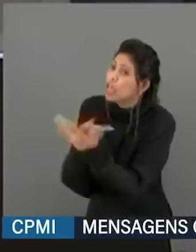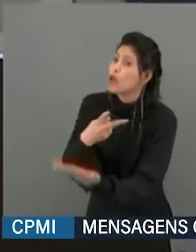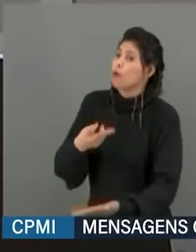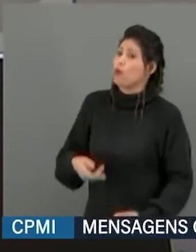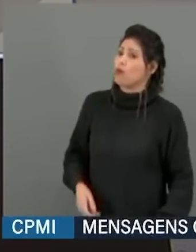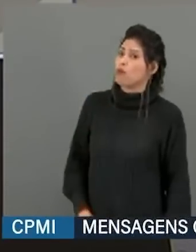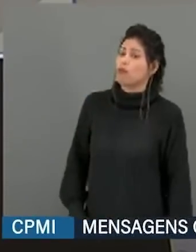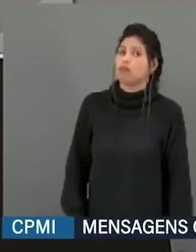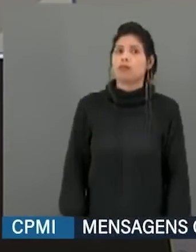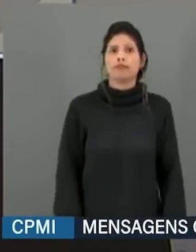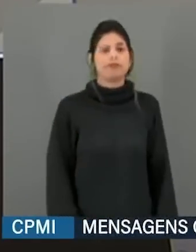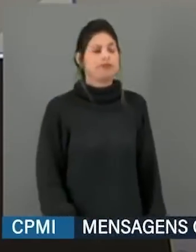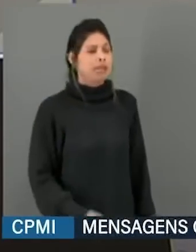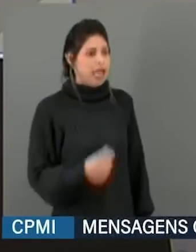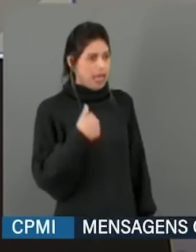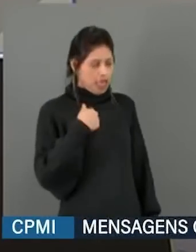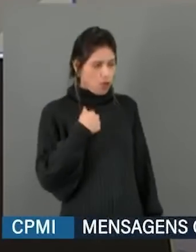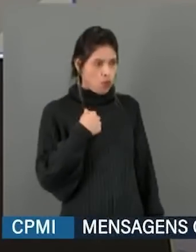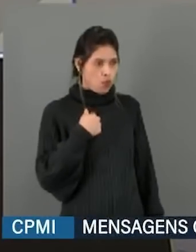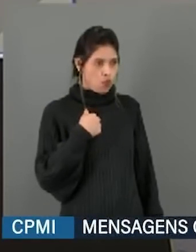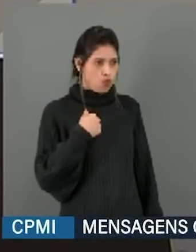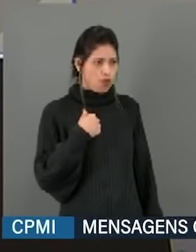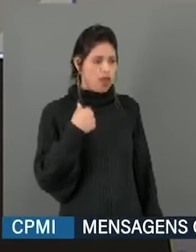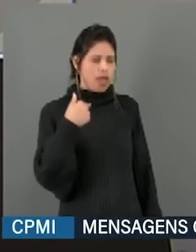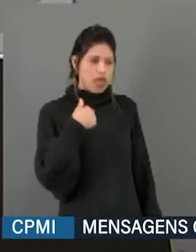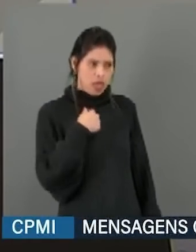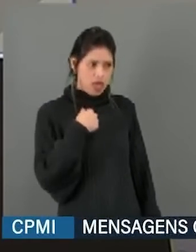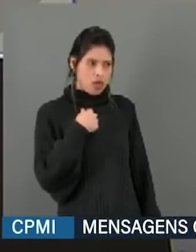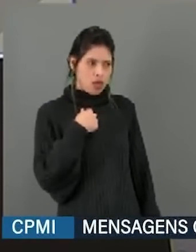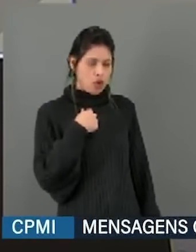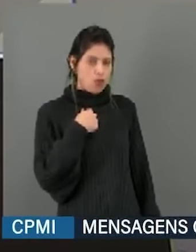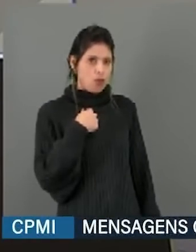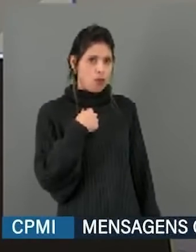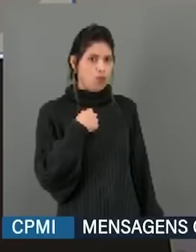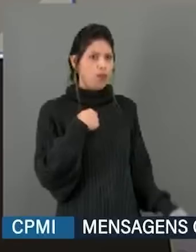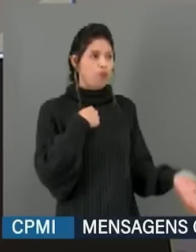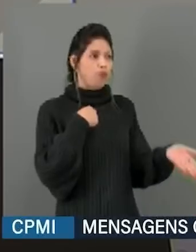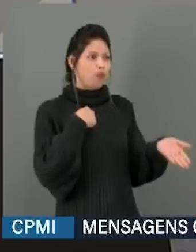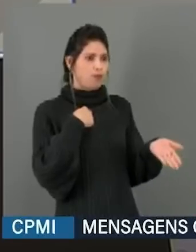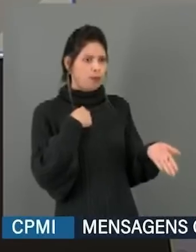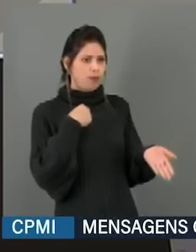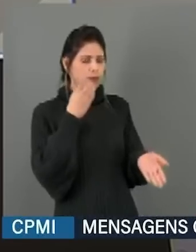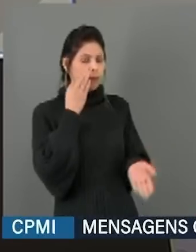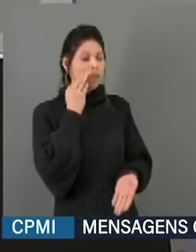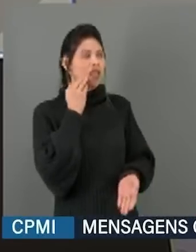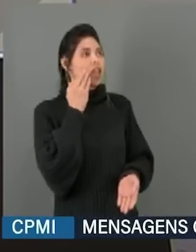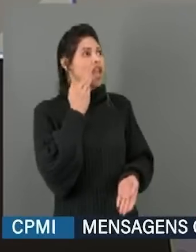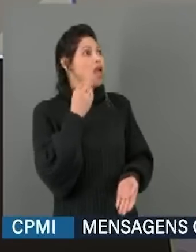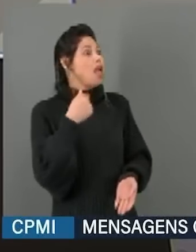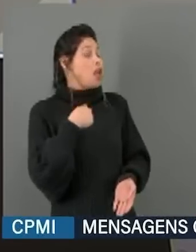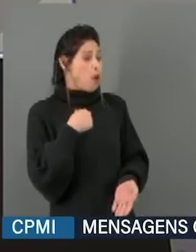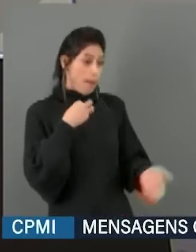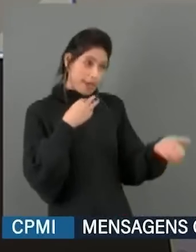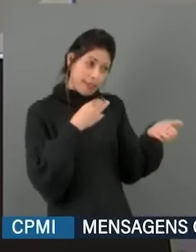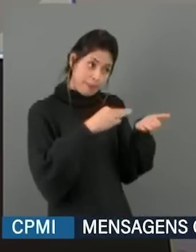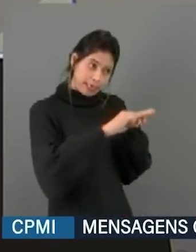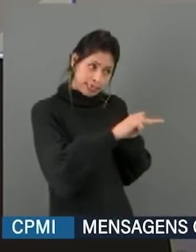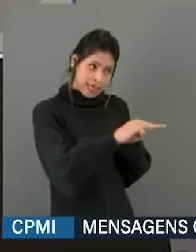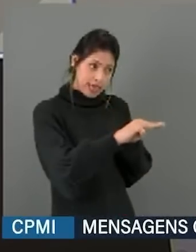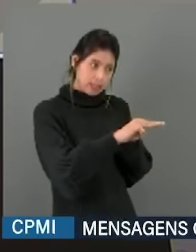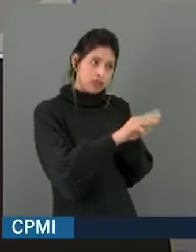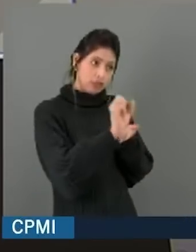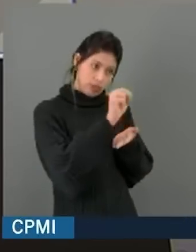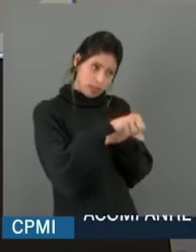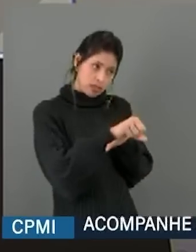eu mandei as mensagens em nenhum momento com hipótese de golpe ou intervenção federal